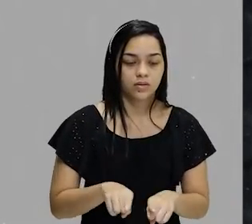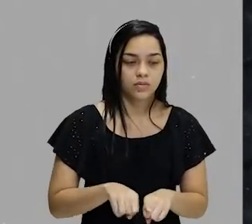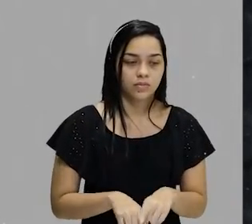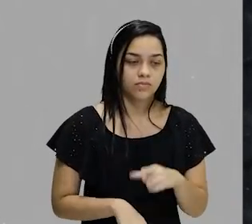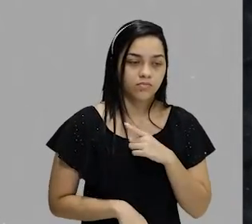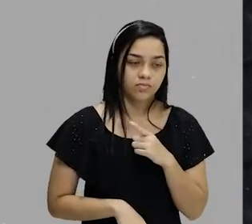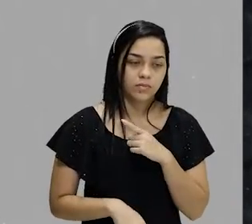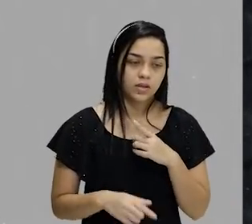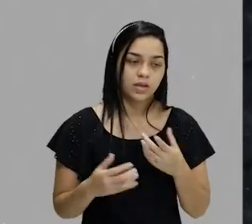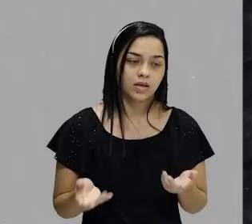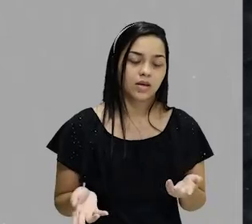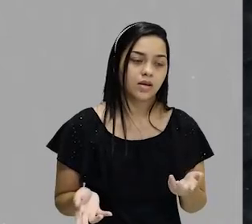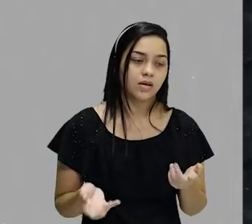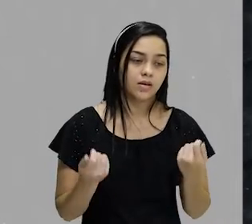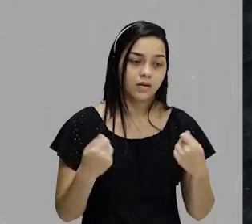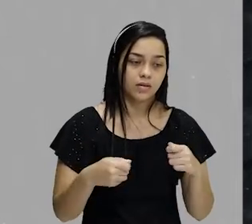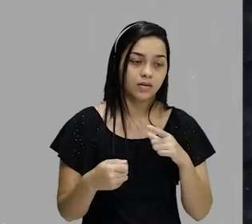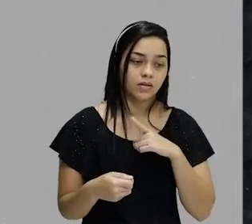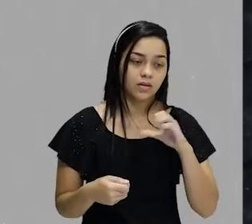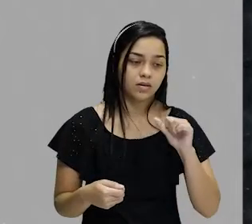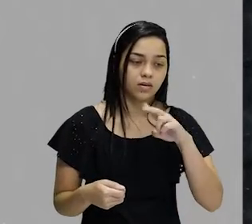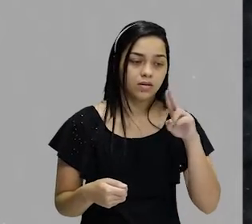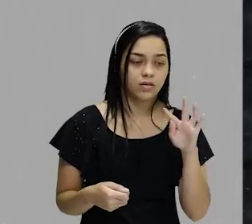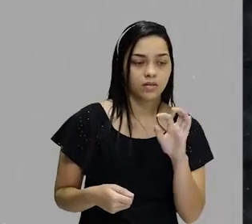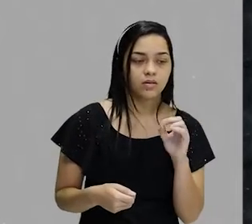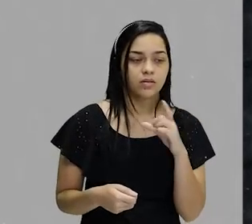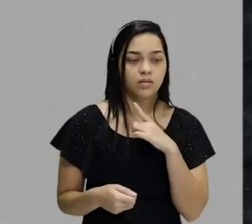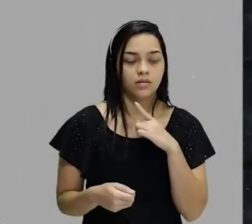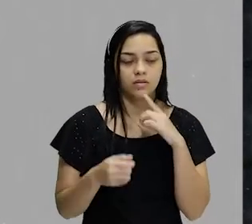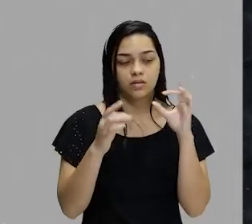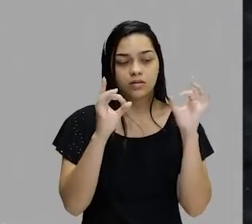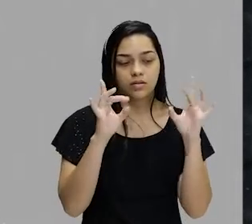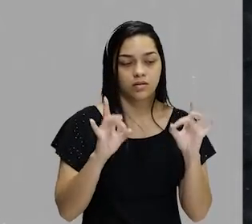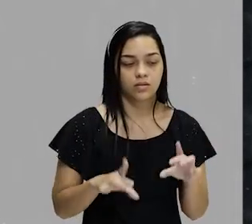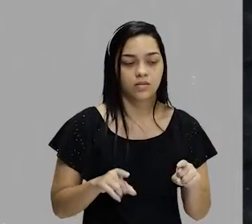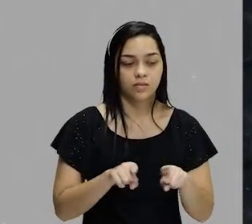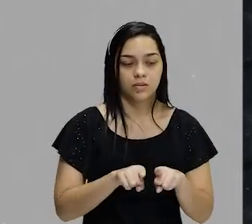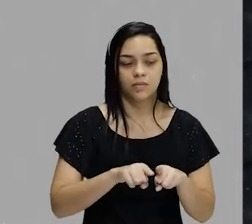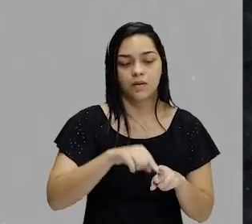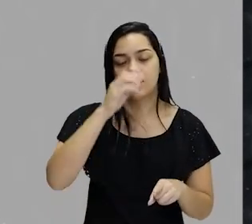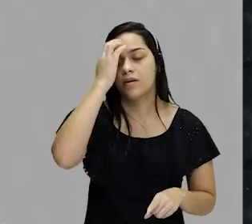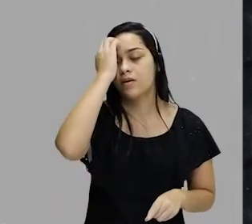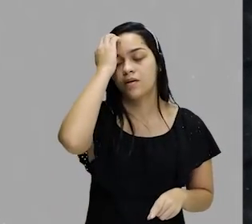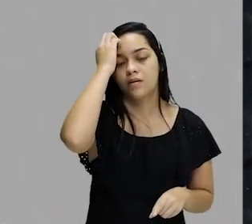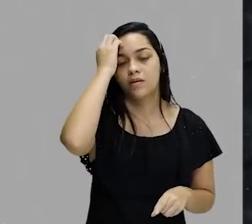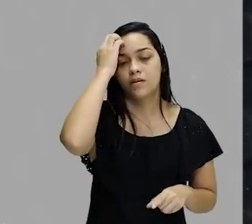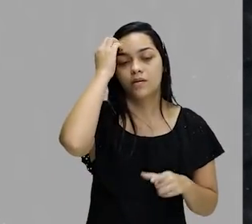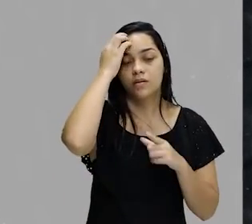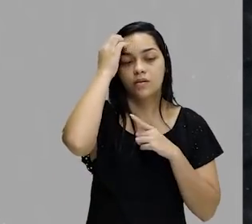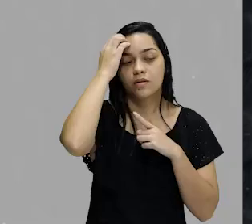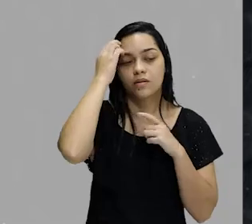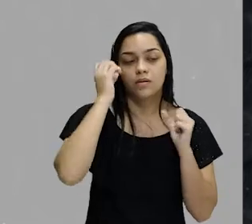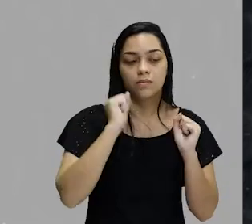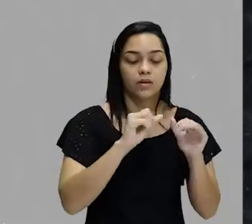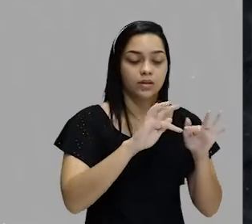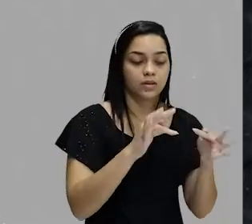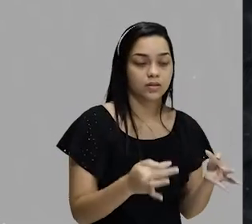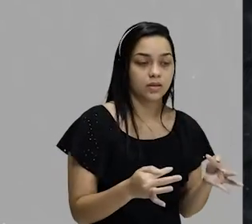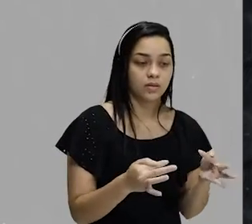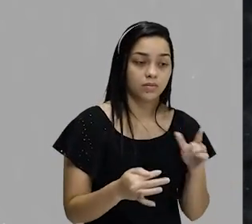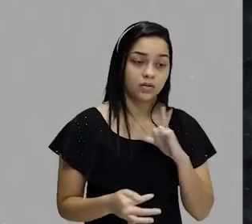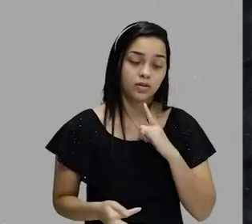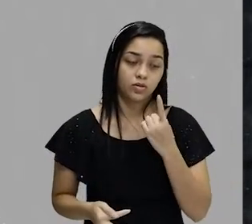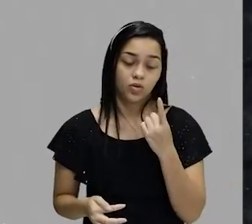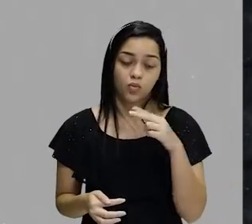oração tem sujeito, no termos essenciais, sujeito predicado. Esse sujeito pode ser simples, quando ele tem